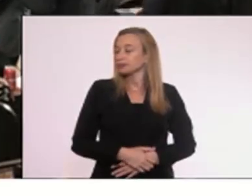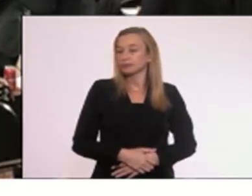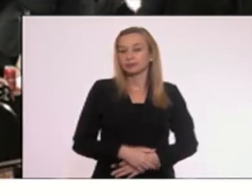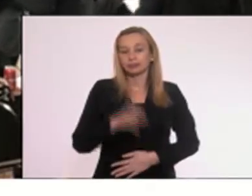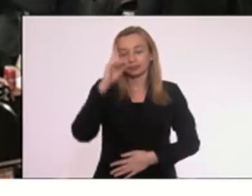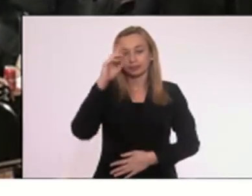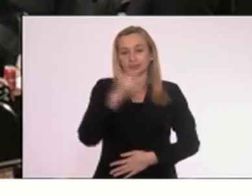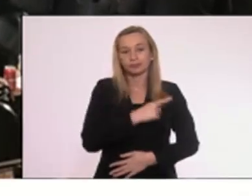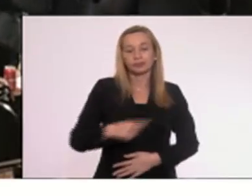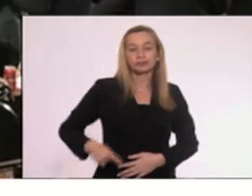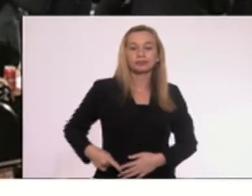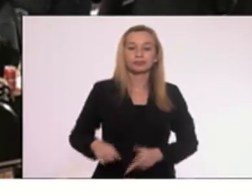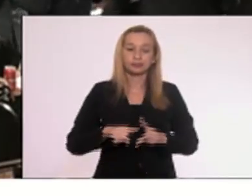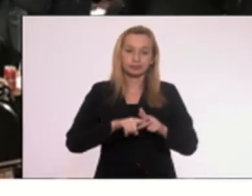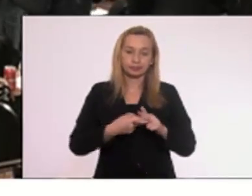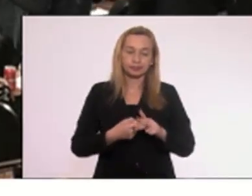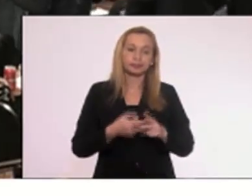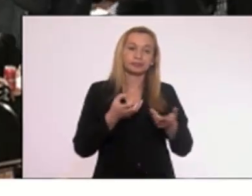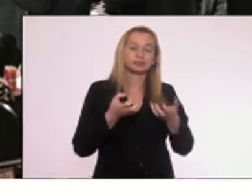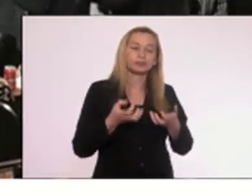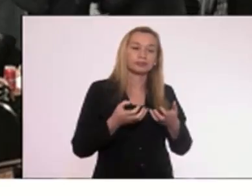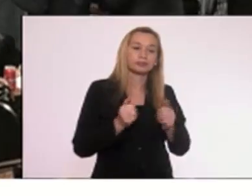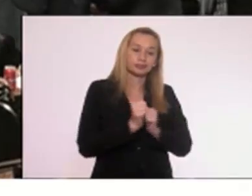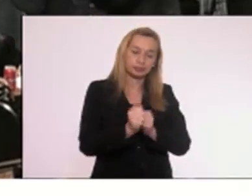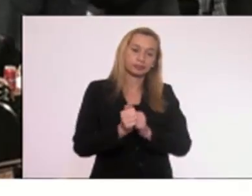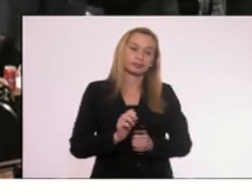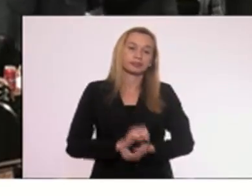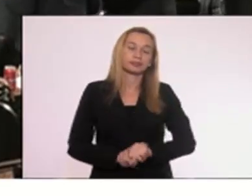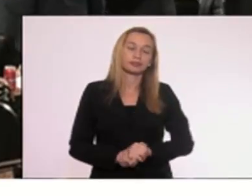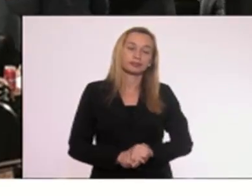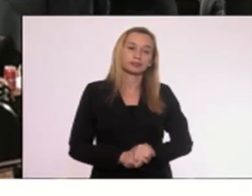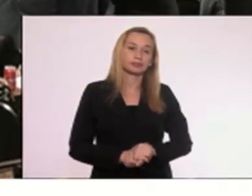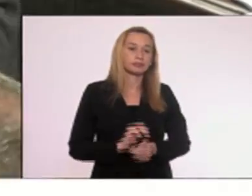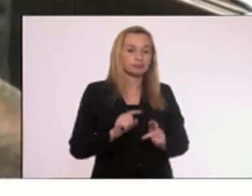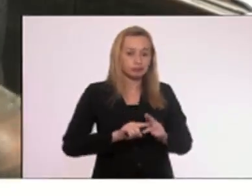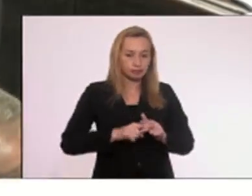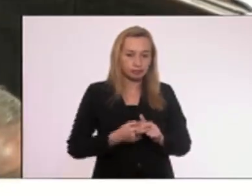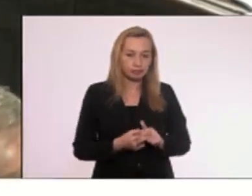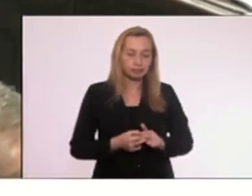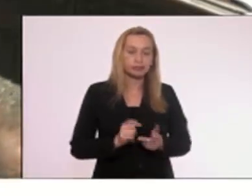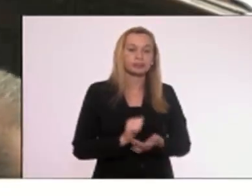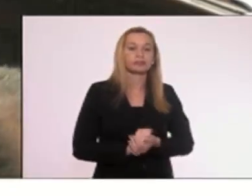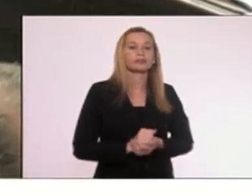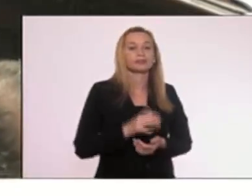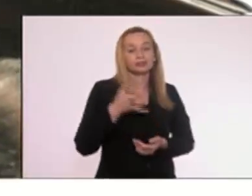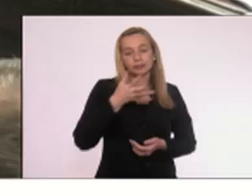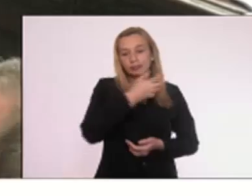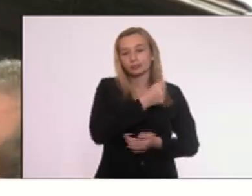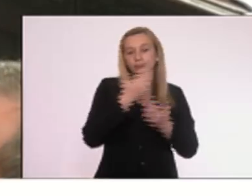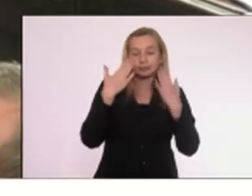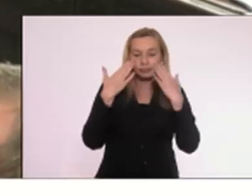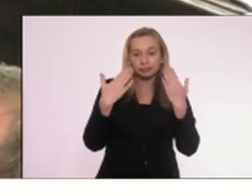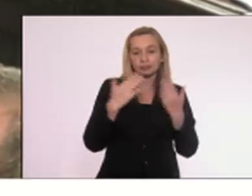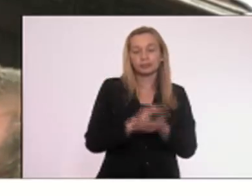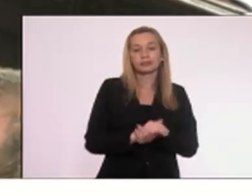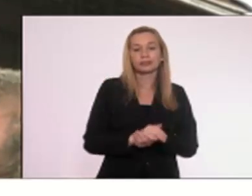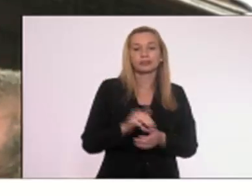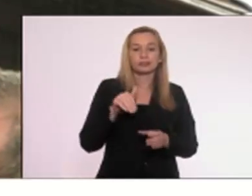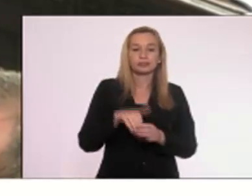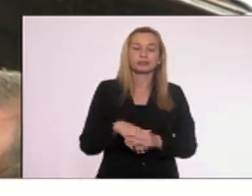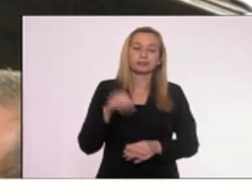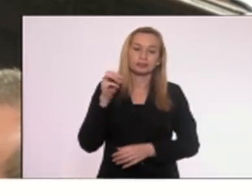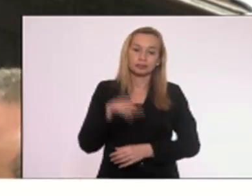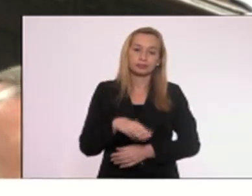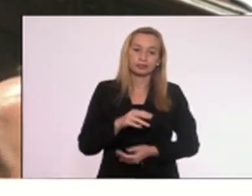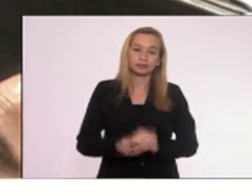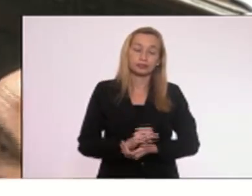Senhor presidente, pela manutenção, eu quero fazer um encaminhamento. Pela manutenção, salvo os destaques, o voto é sim.